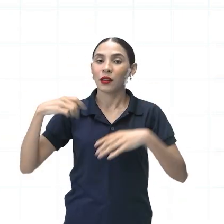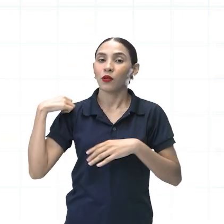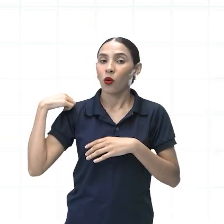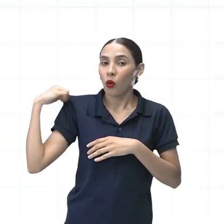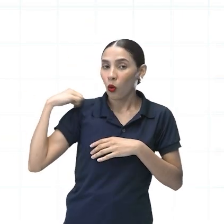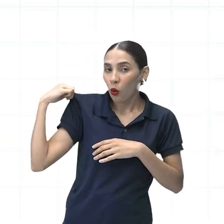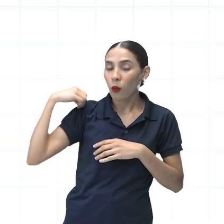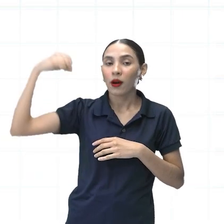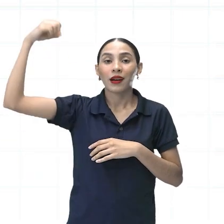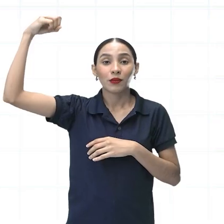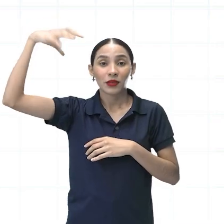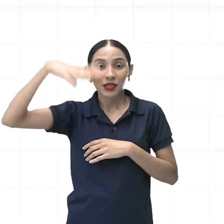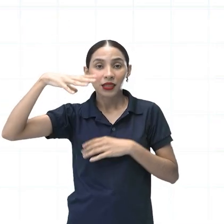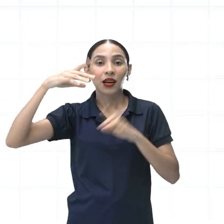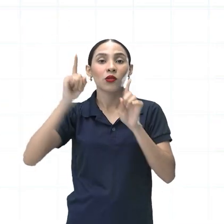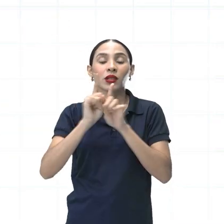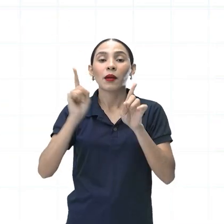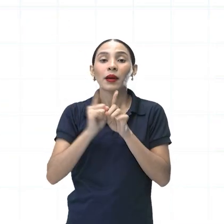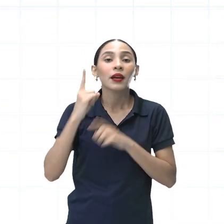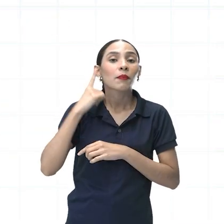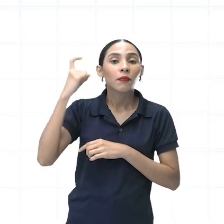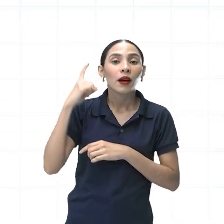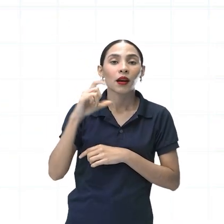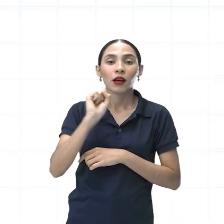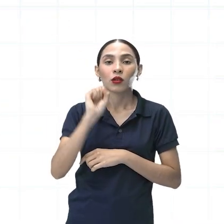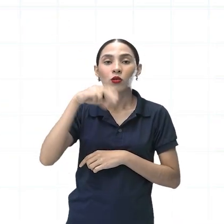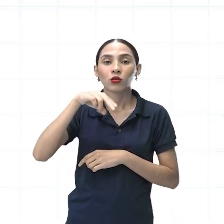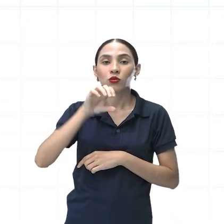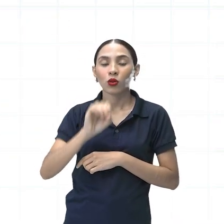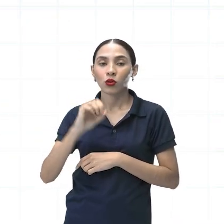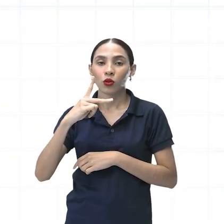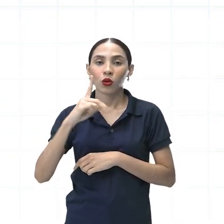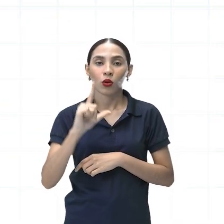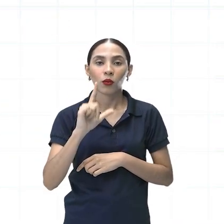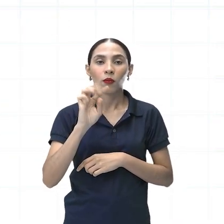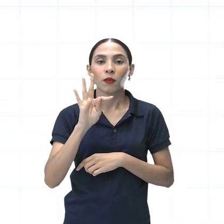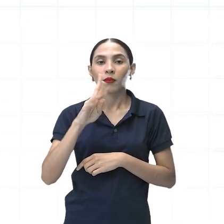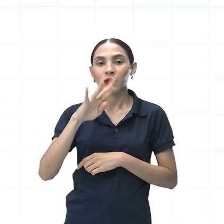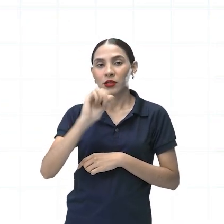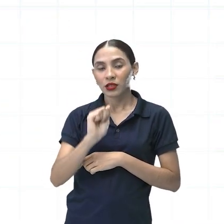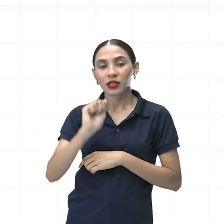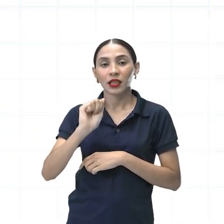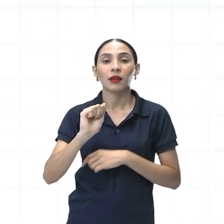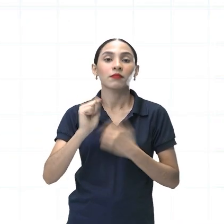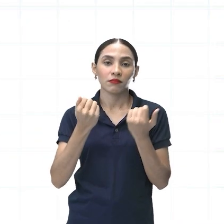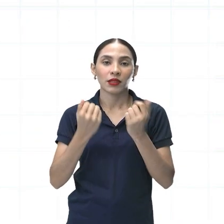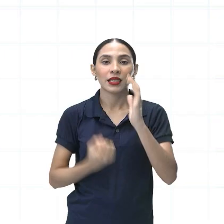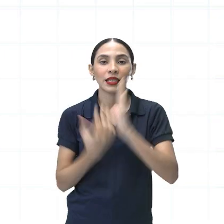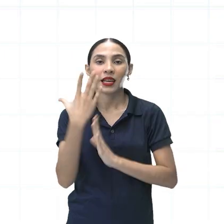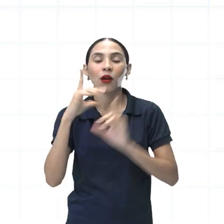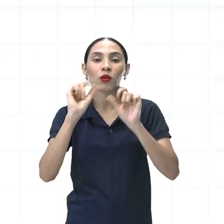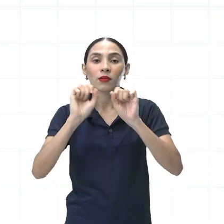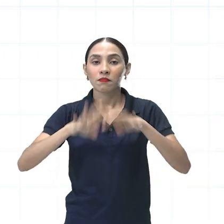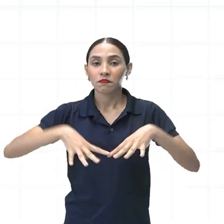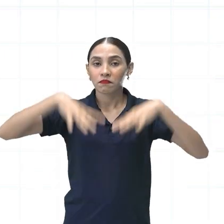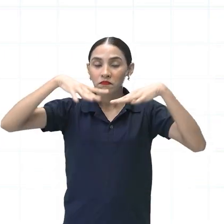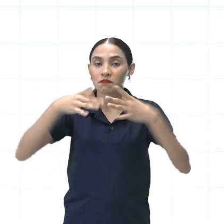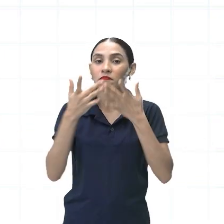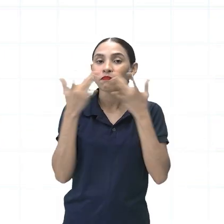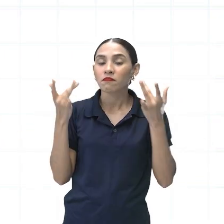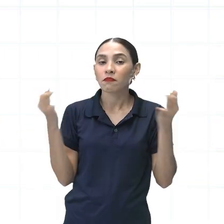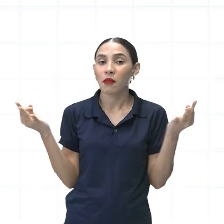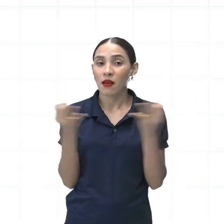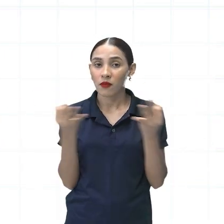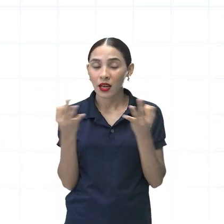figurinos, iluminação e sonoplastia, a fim de criar uma visão coesa da obra.